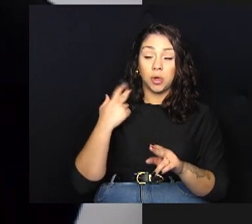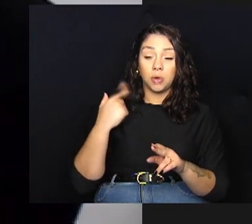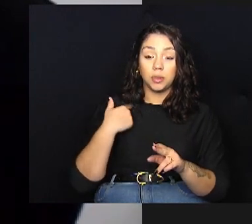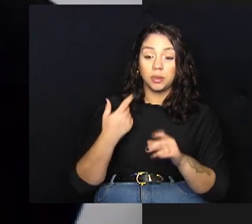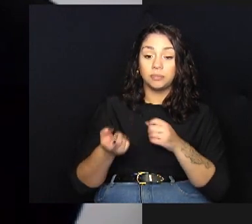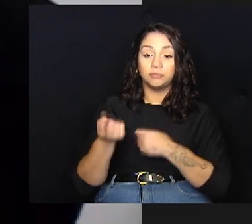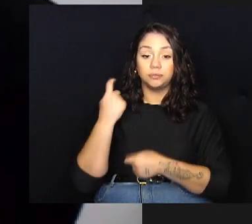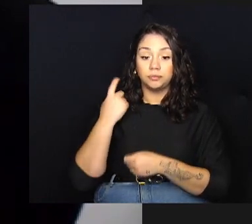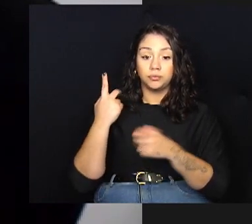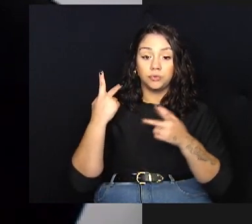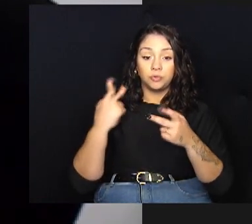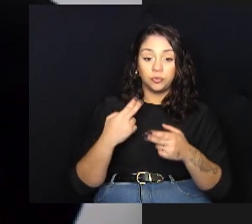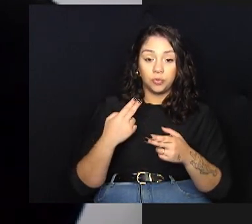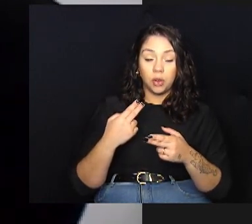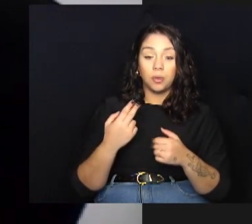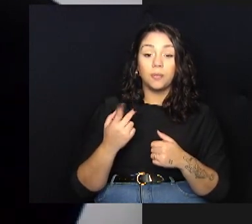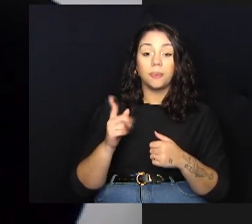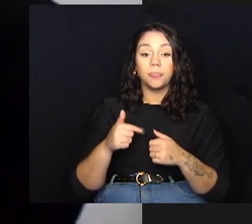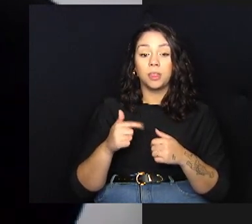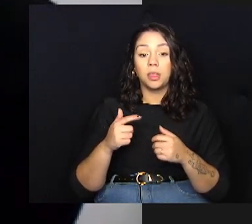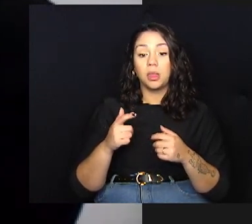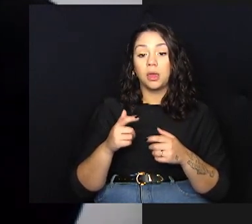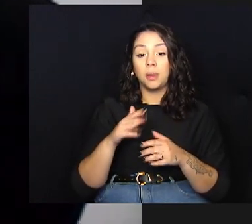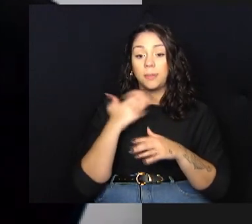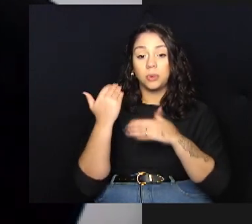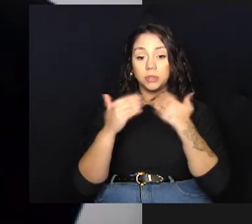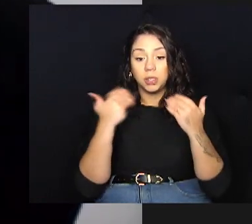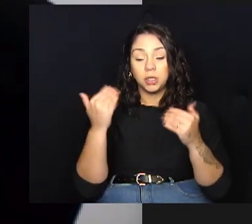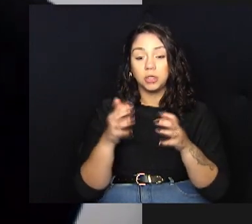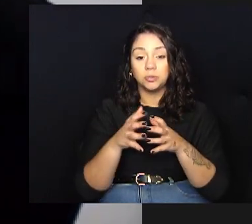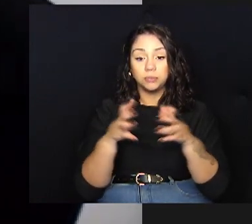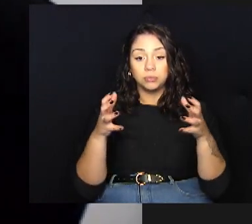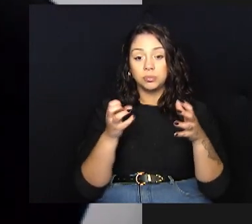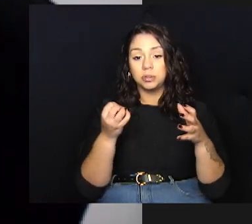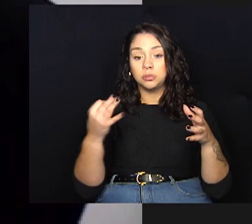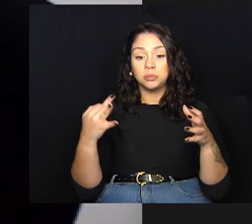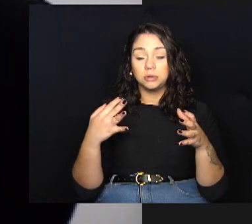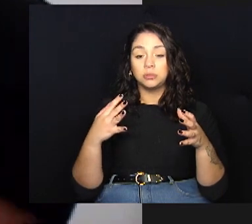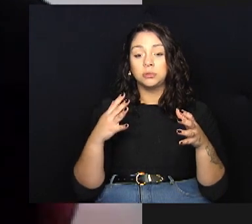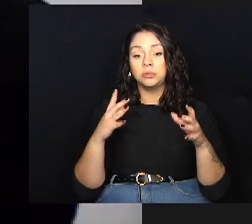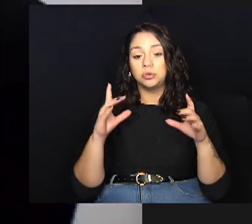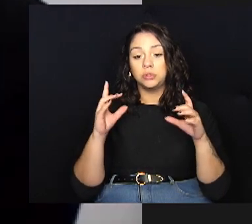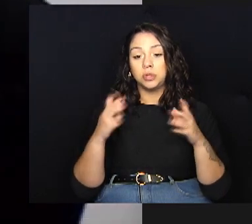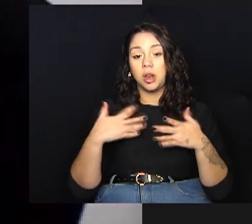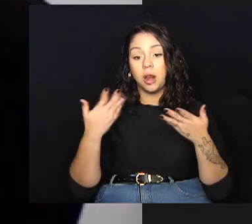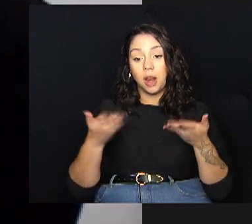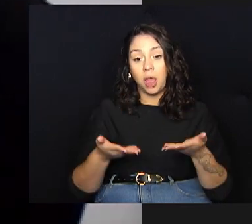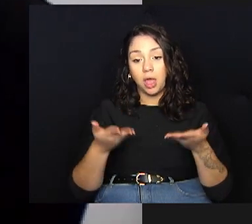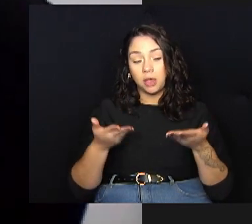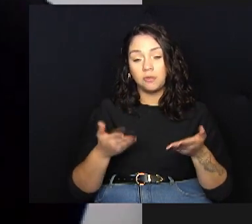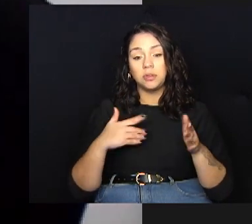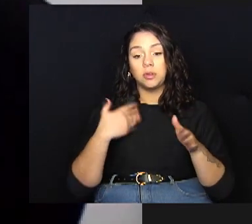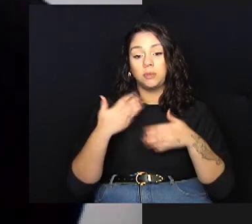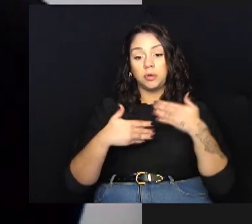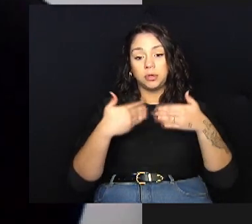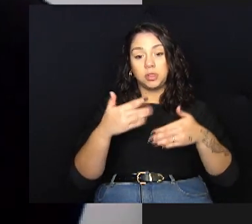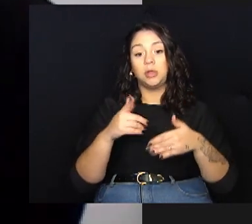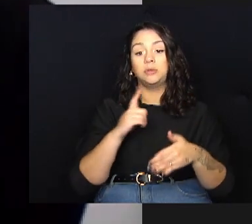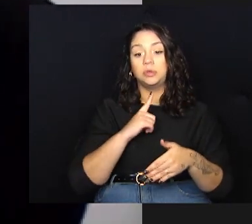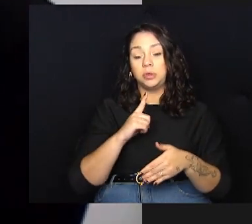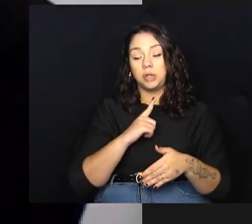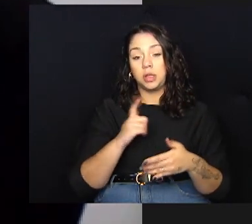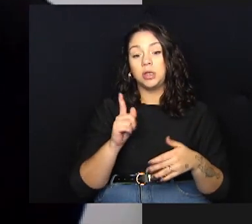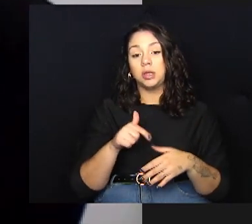antiga num certo aumento da mortalidade mas o aumento mais suave ao longo do tempo né esse grande processo é o processo que a gente chama